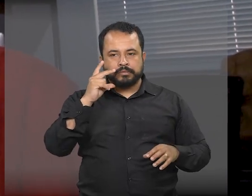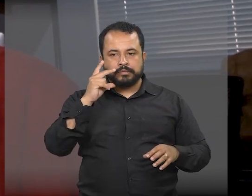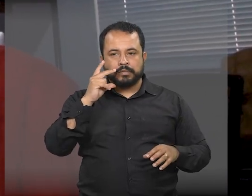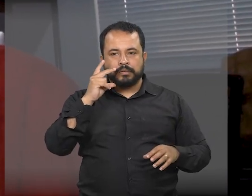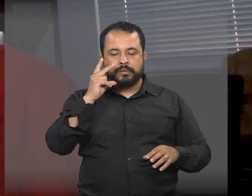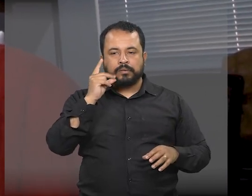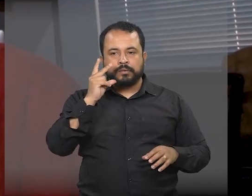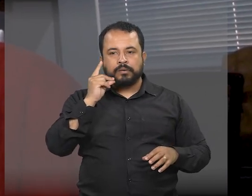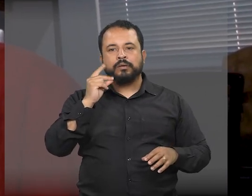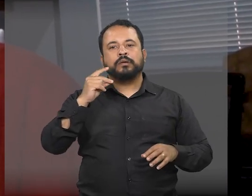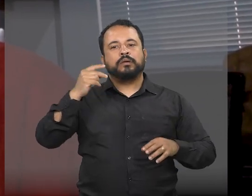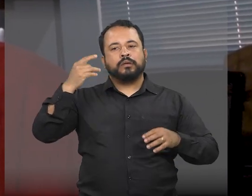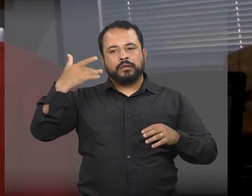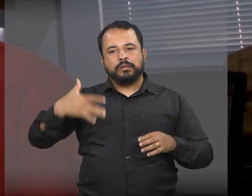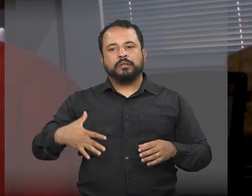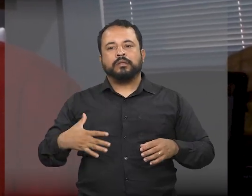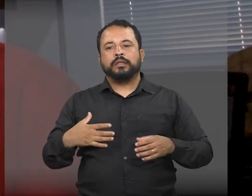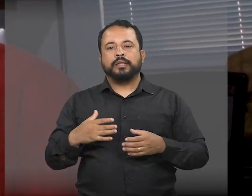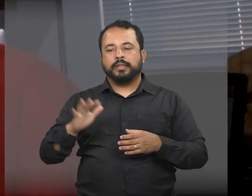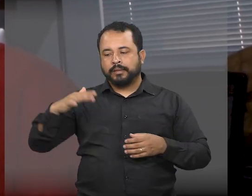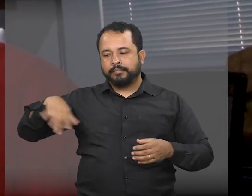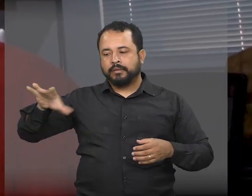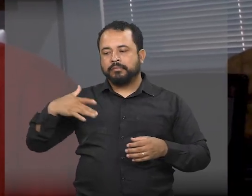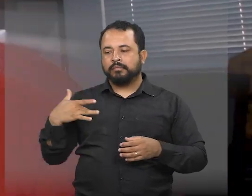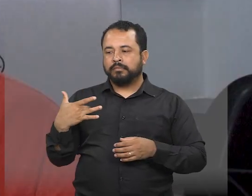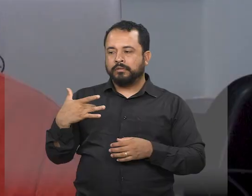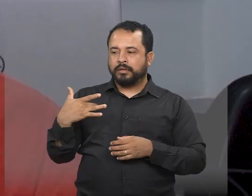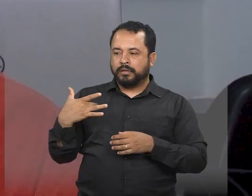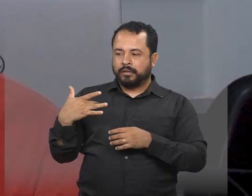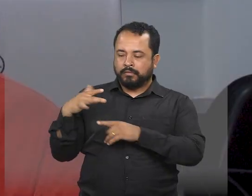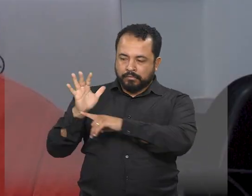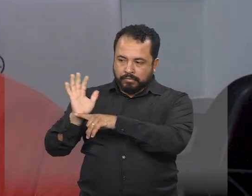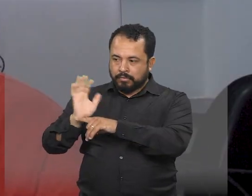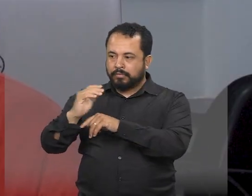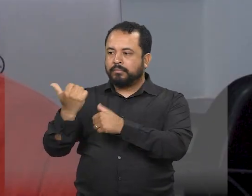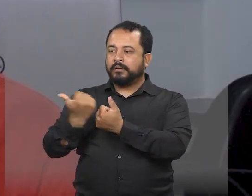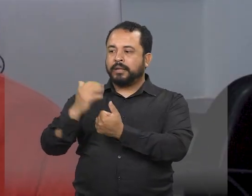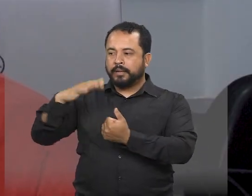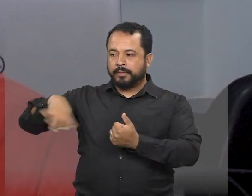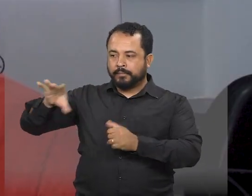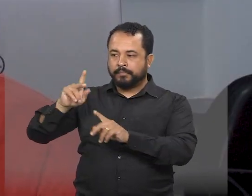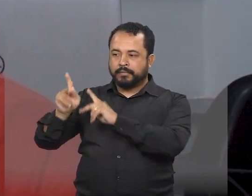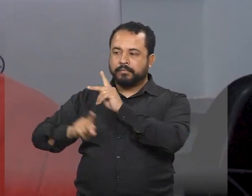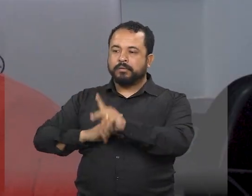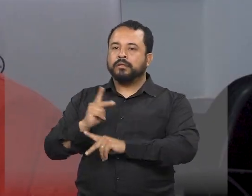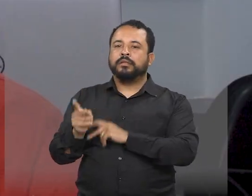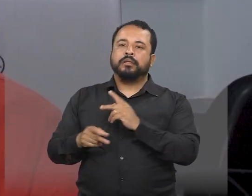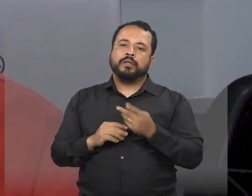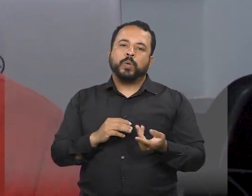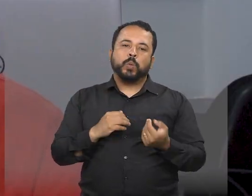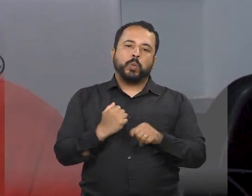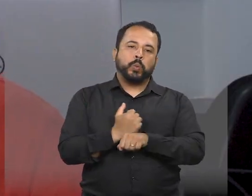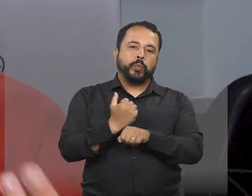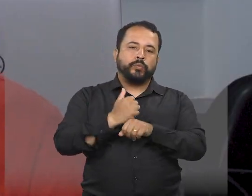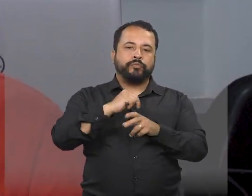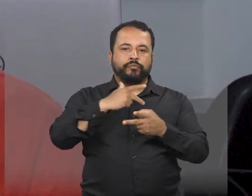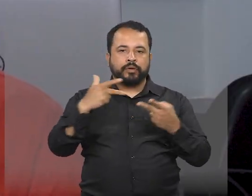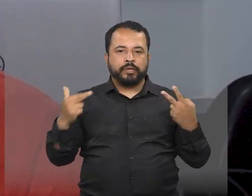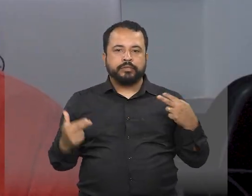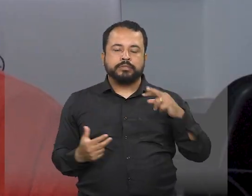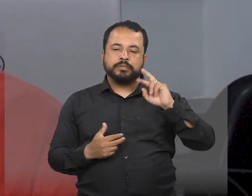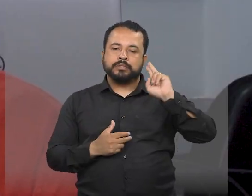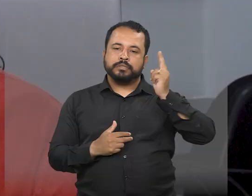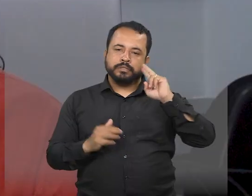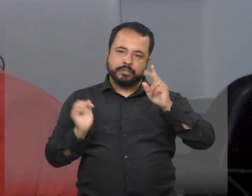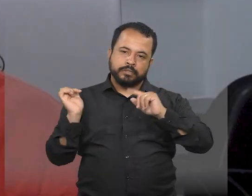outros impactos e garantir o bem-estar dos atingidos. Desse resgate de vínculos, dessa reconstrução ou refazimento